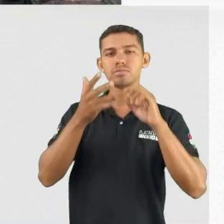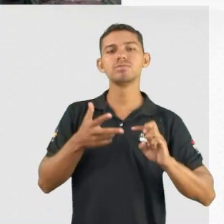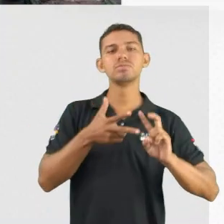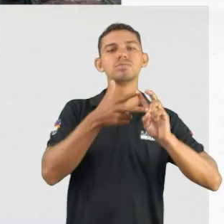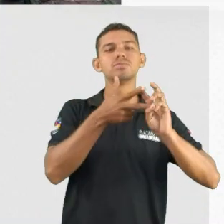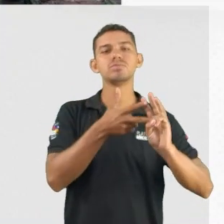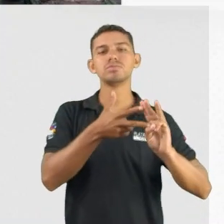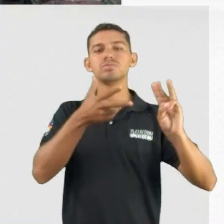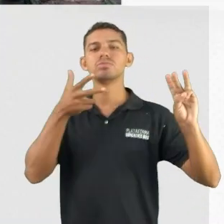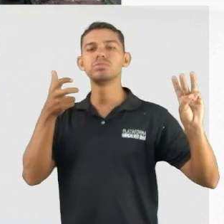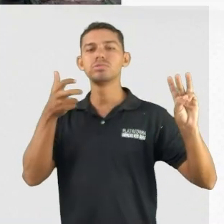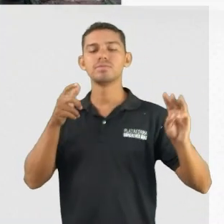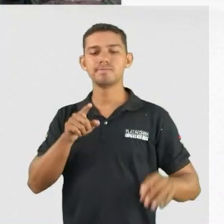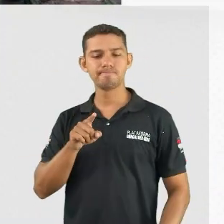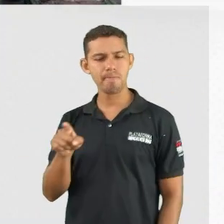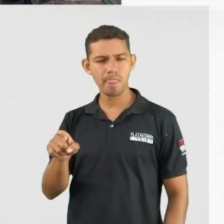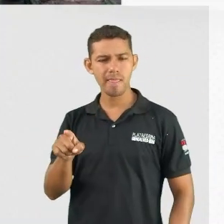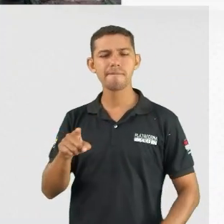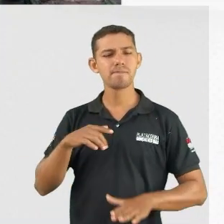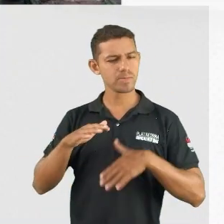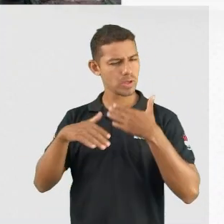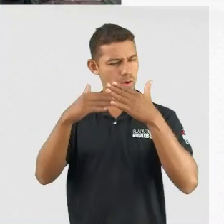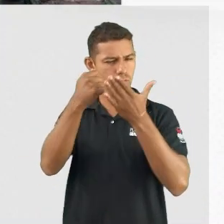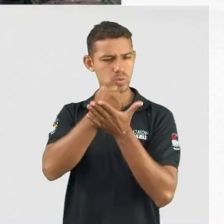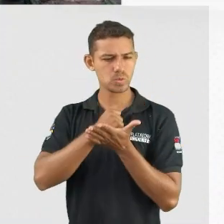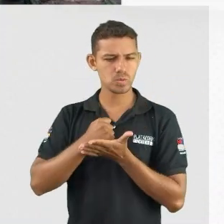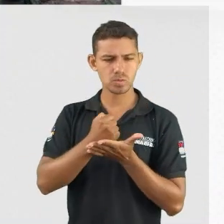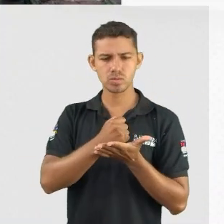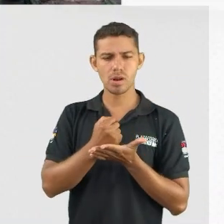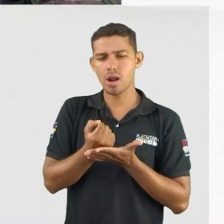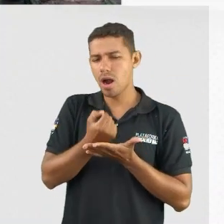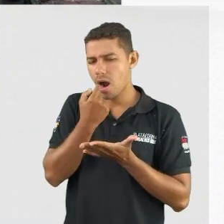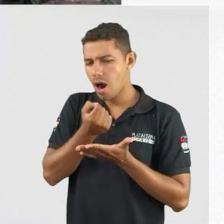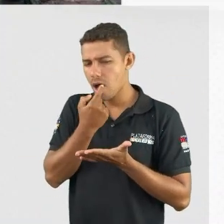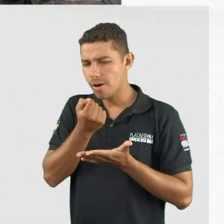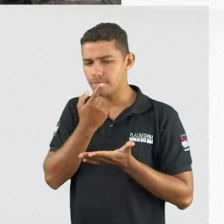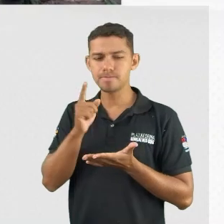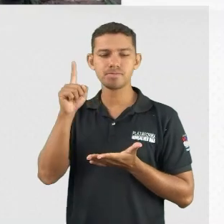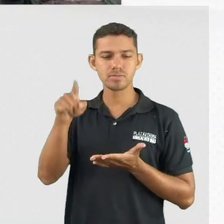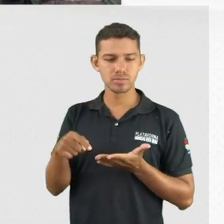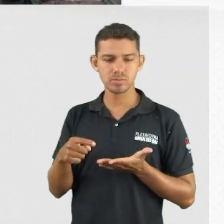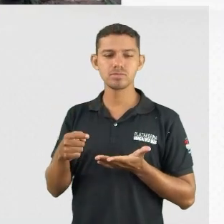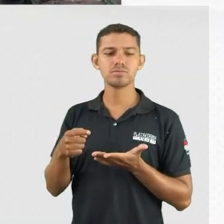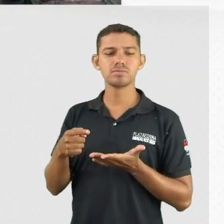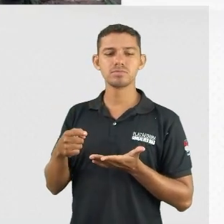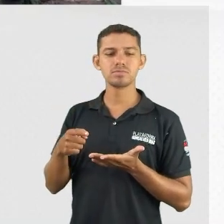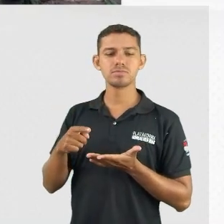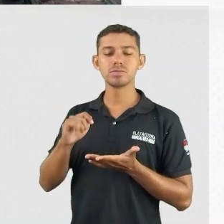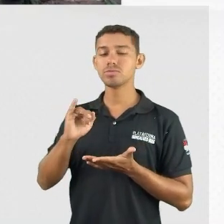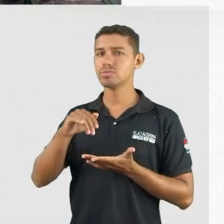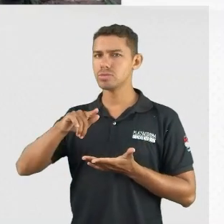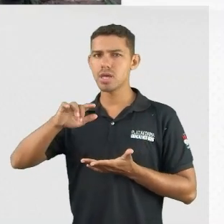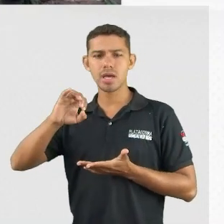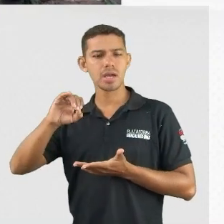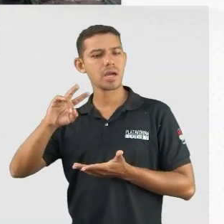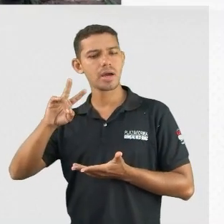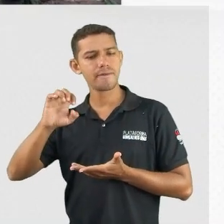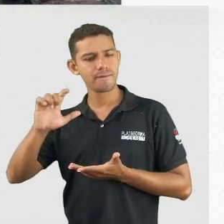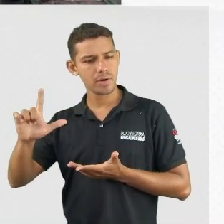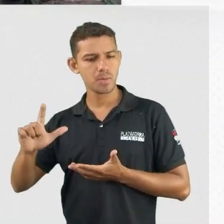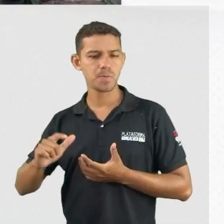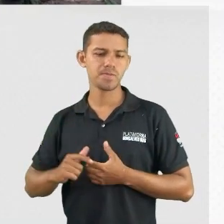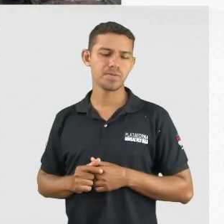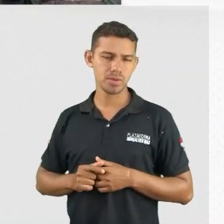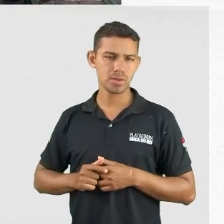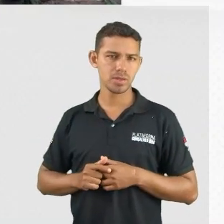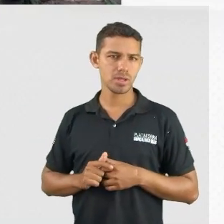saberes tradicionais para o desenvolvimento de produtos e de medicamentos é inegável. Ou seja, já